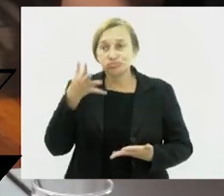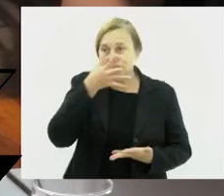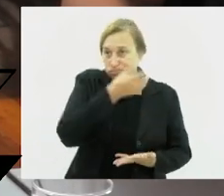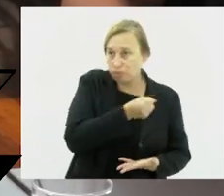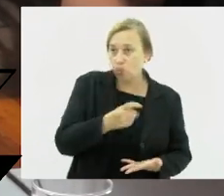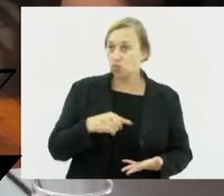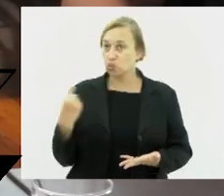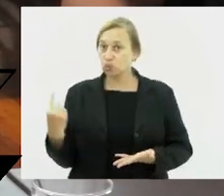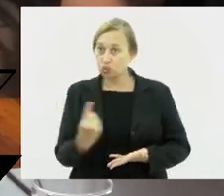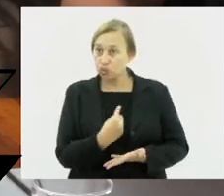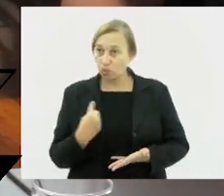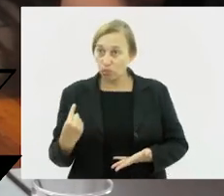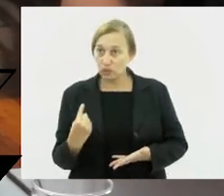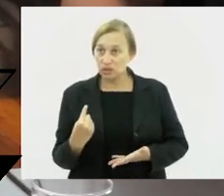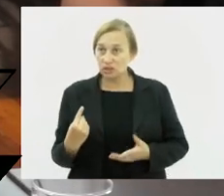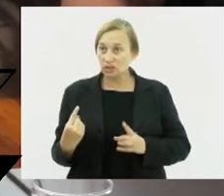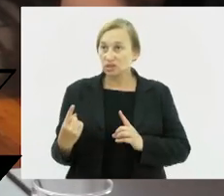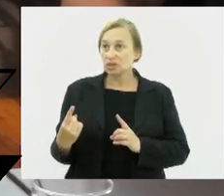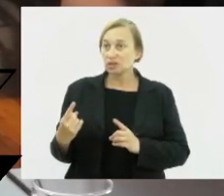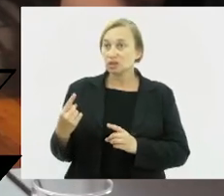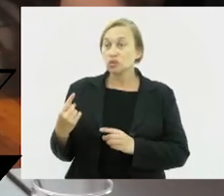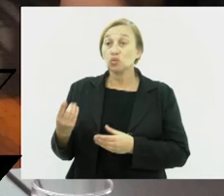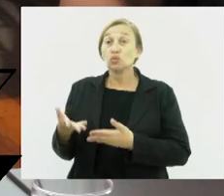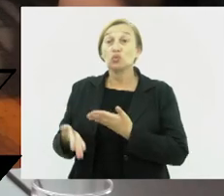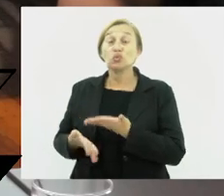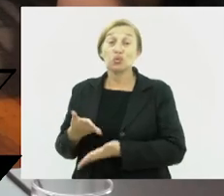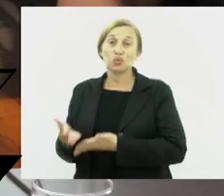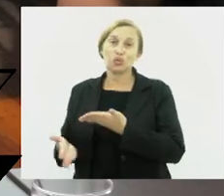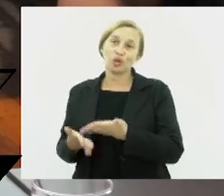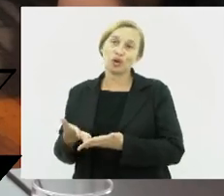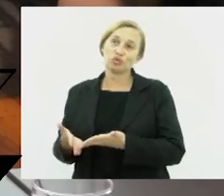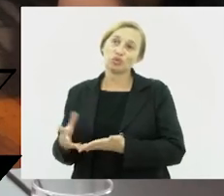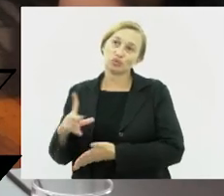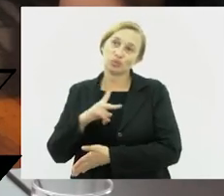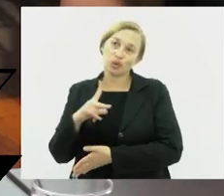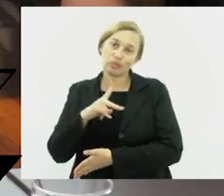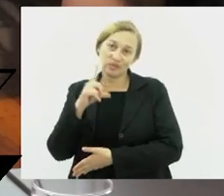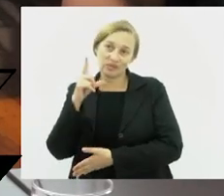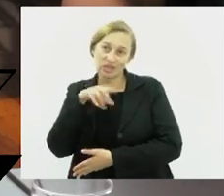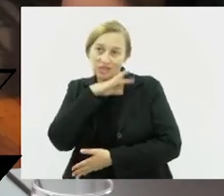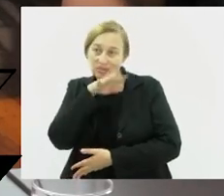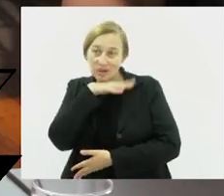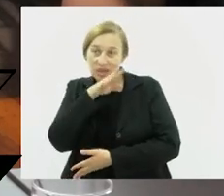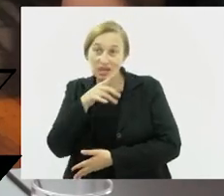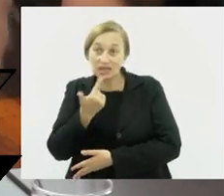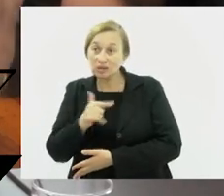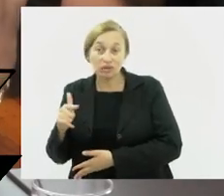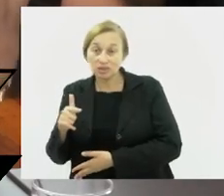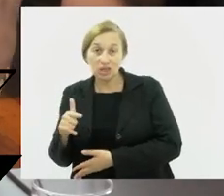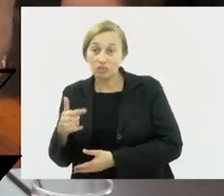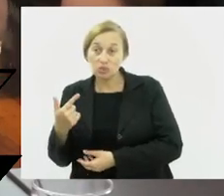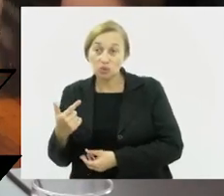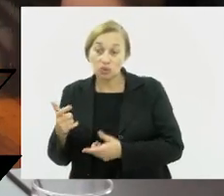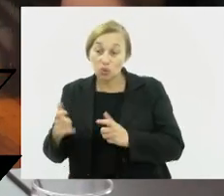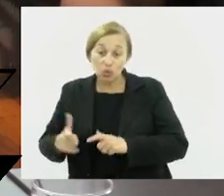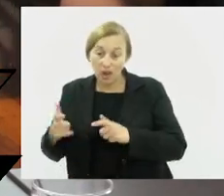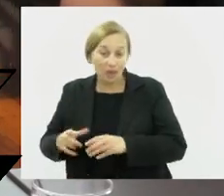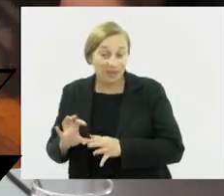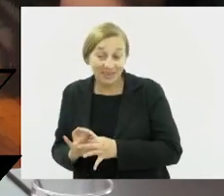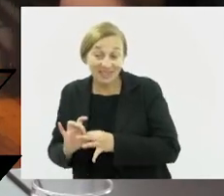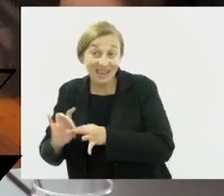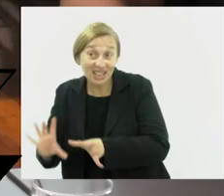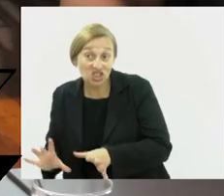nós acabamos ficando com os animais. E assim, nós não temos para onde levar. Então, a